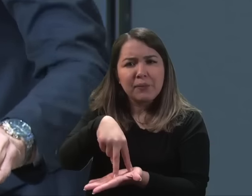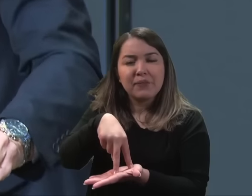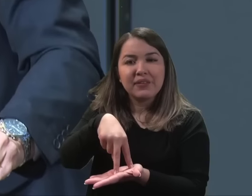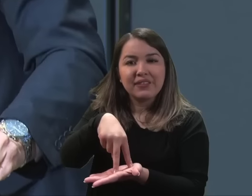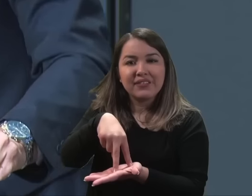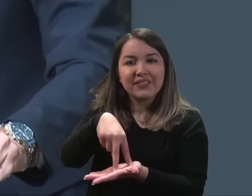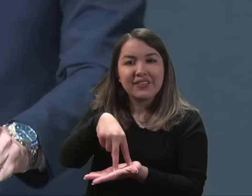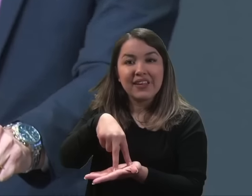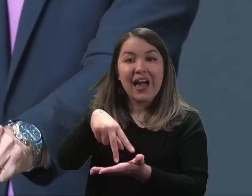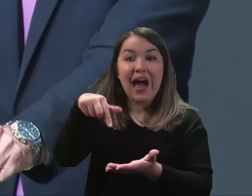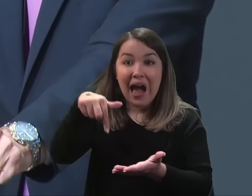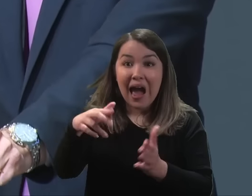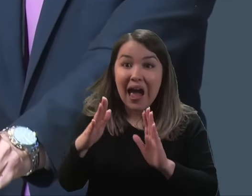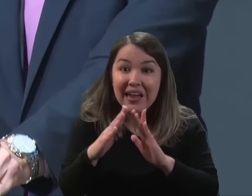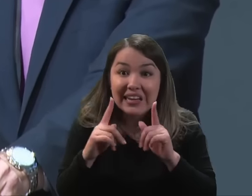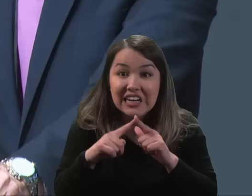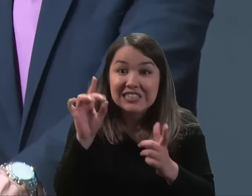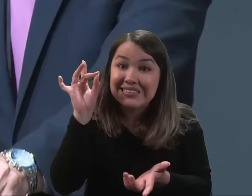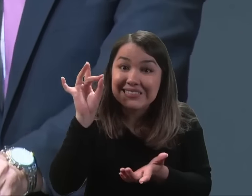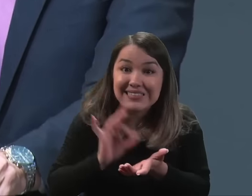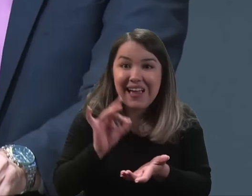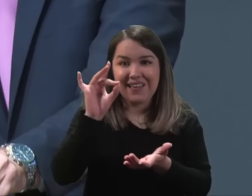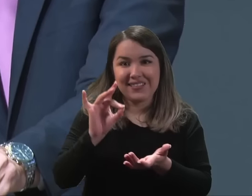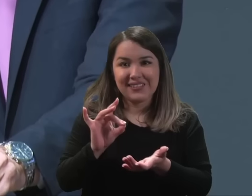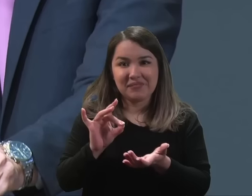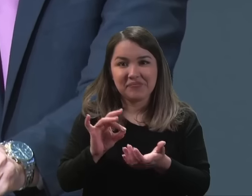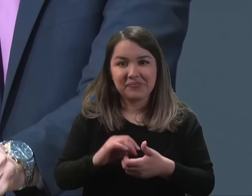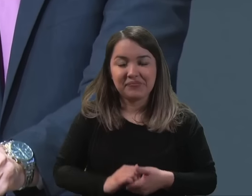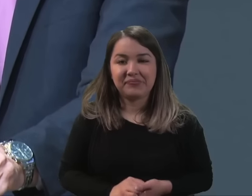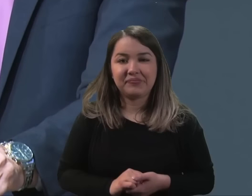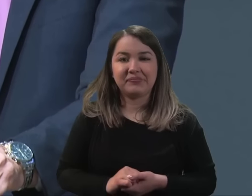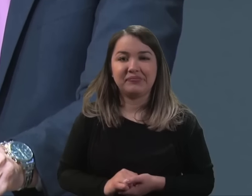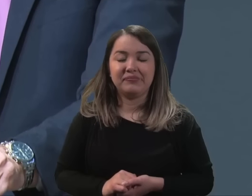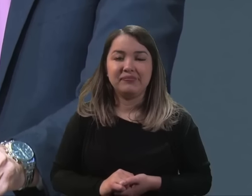diz a serva do senhor a igreja